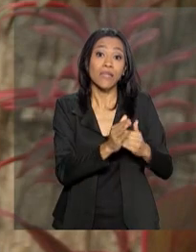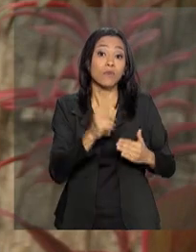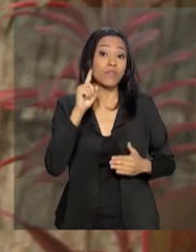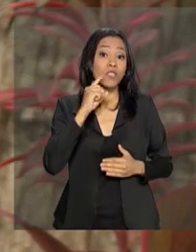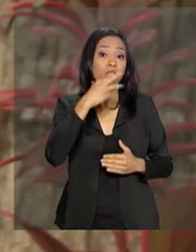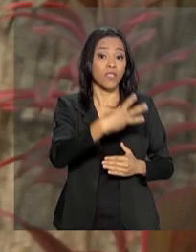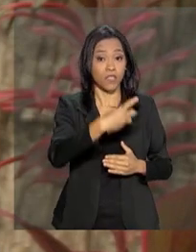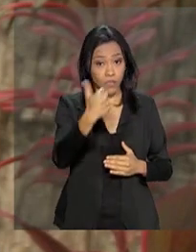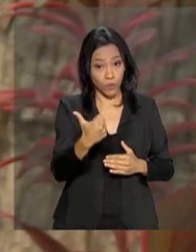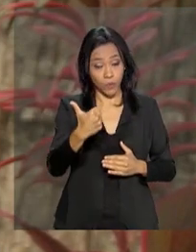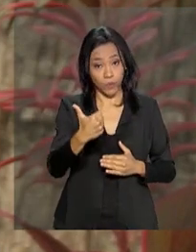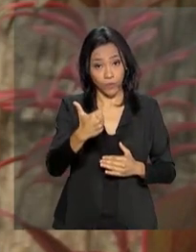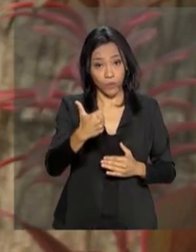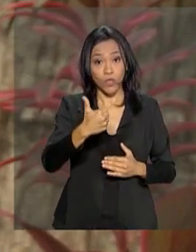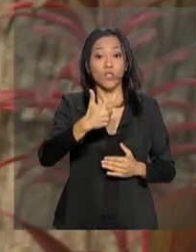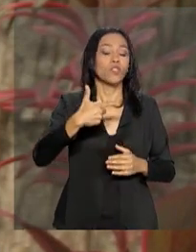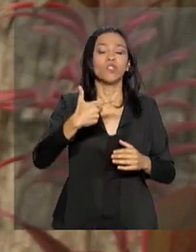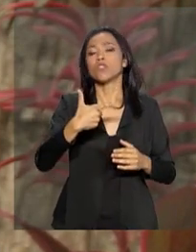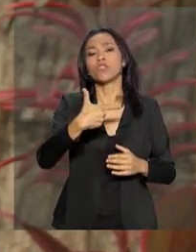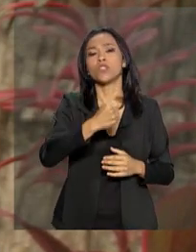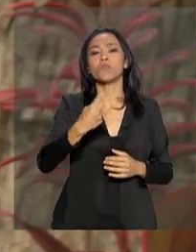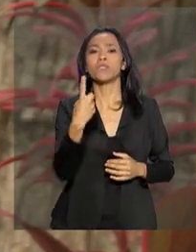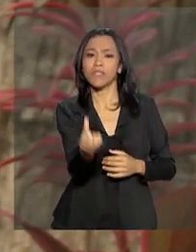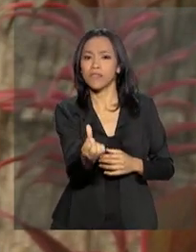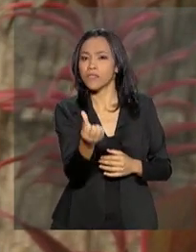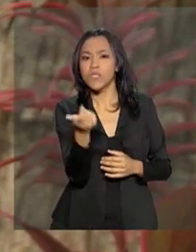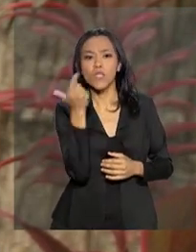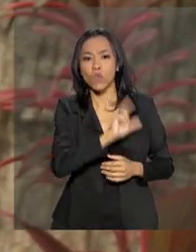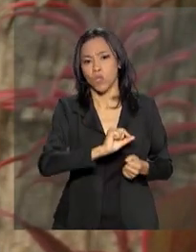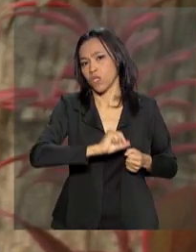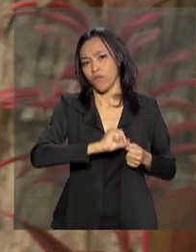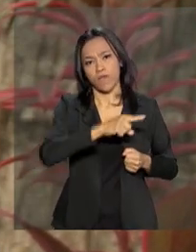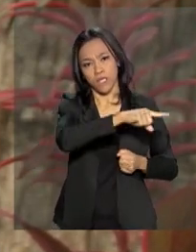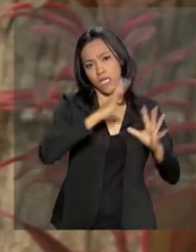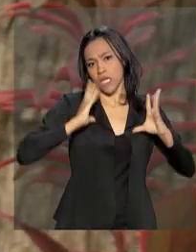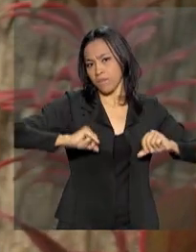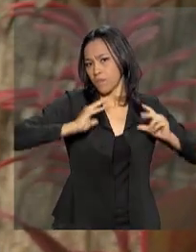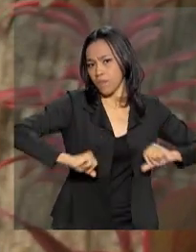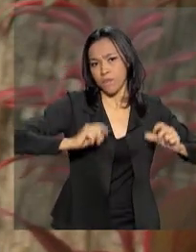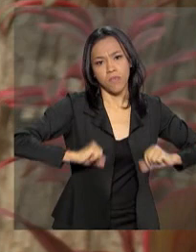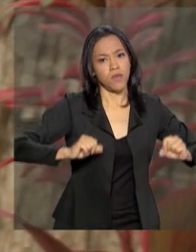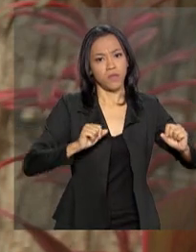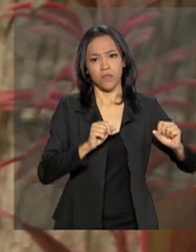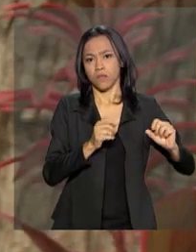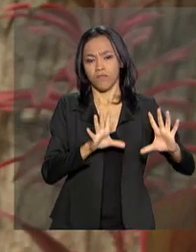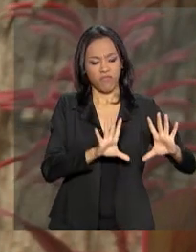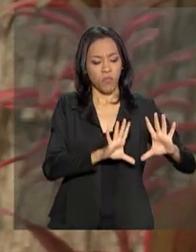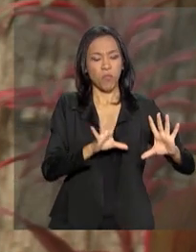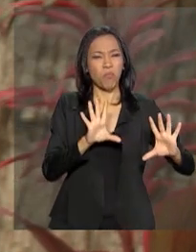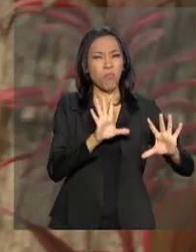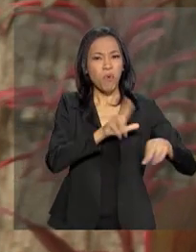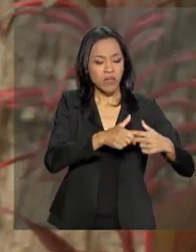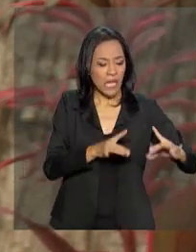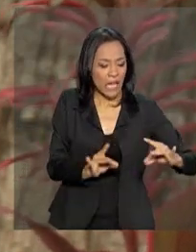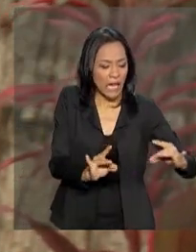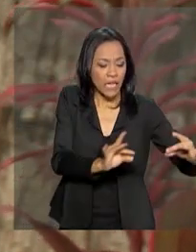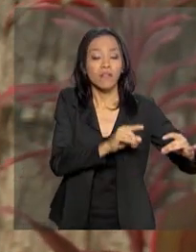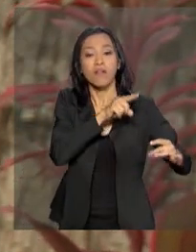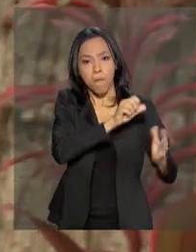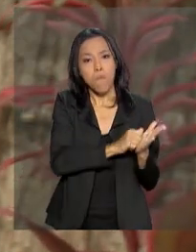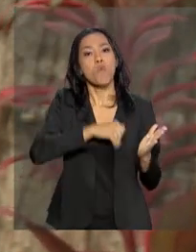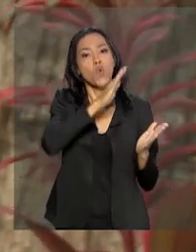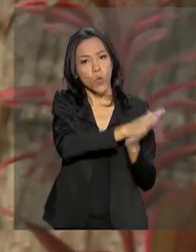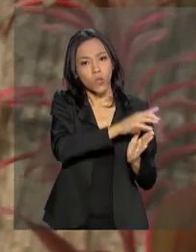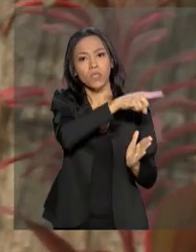e não conseguiu. E por isso a gente notificou e veio multar. Uma das multas, essa foi paga,